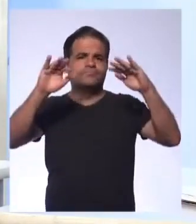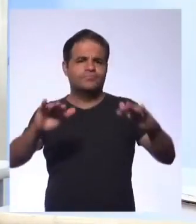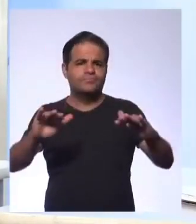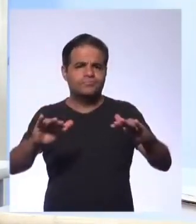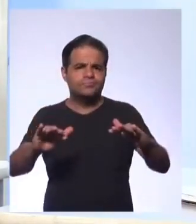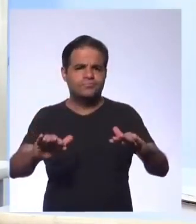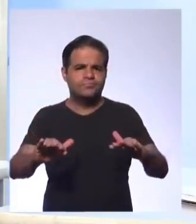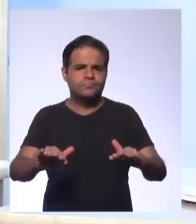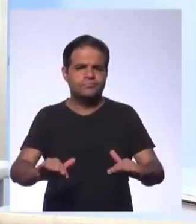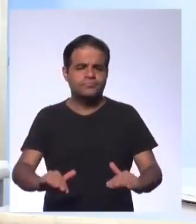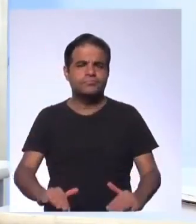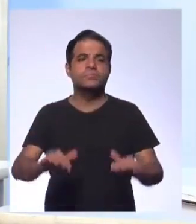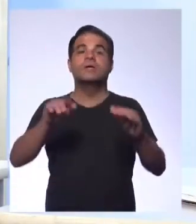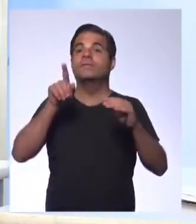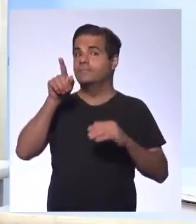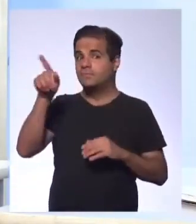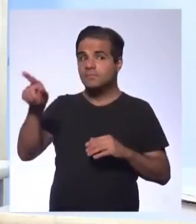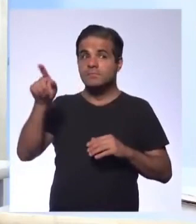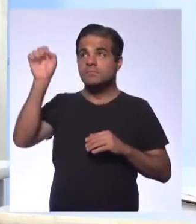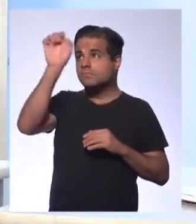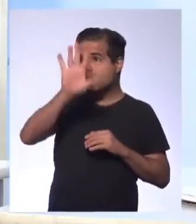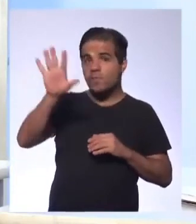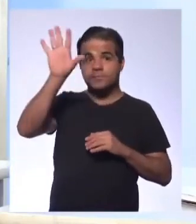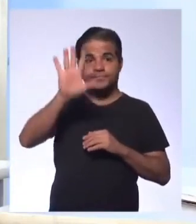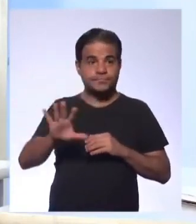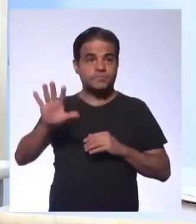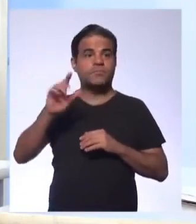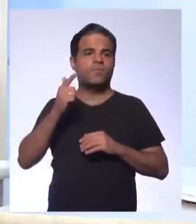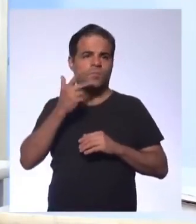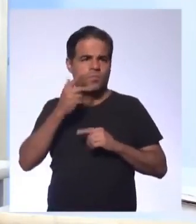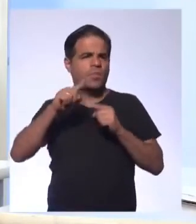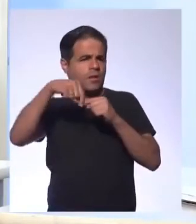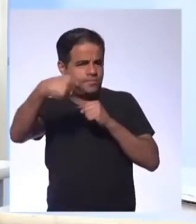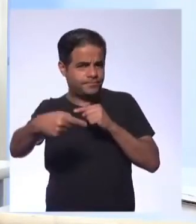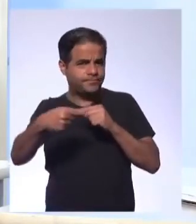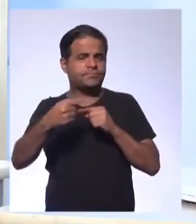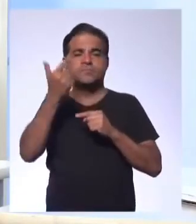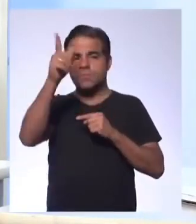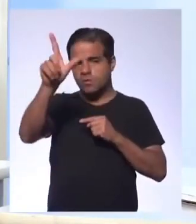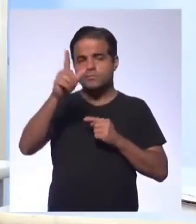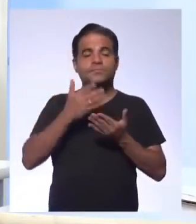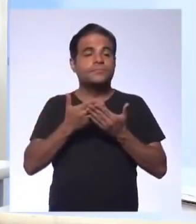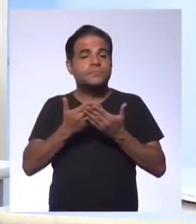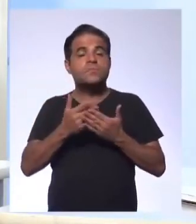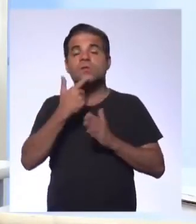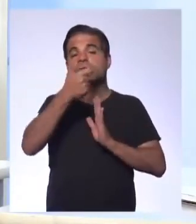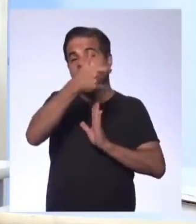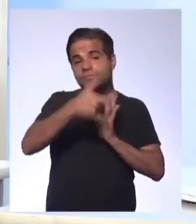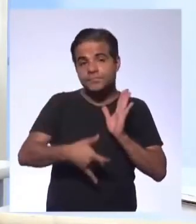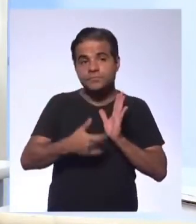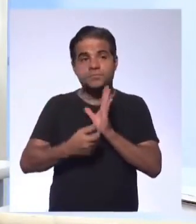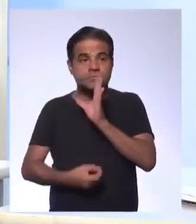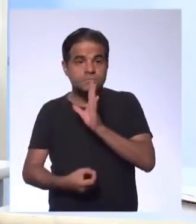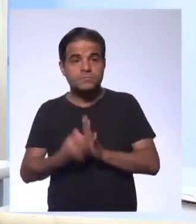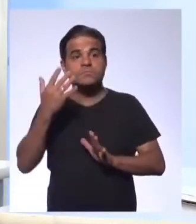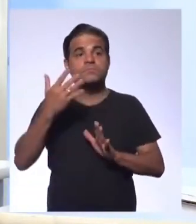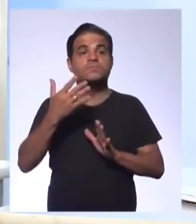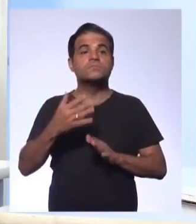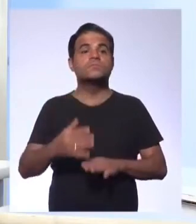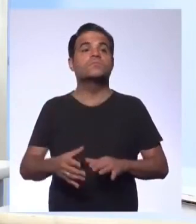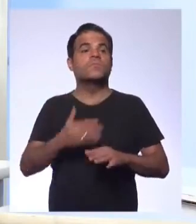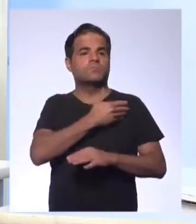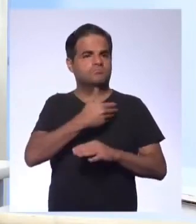caída. Mas lá, na Europa Oriental, que eu falei, a gente vai falar disso em outro momento, na Europa Oriental, que formou-se o Império